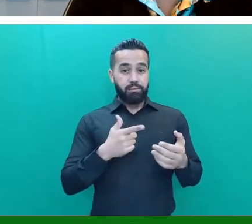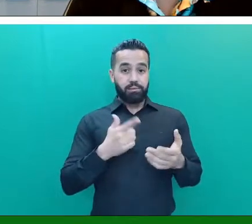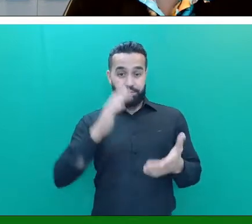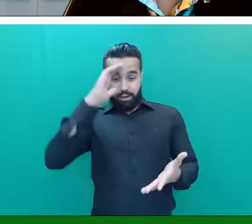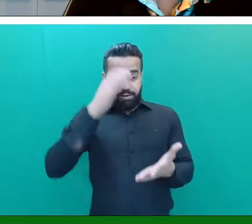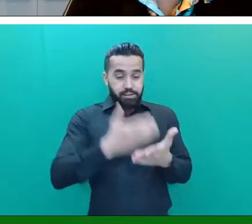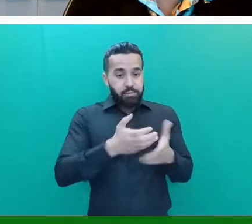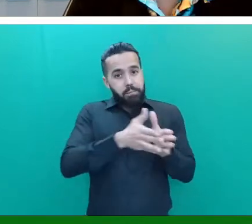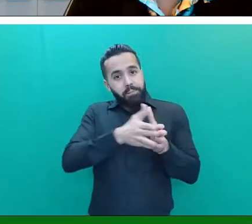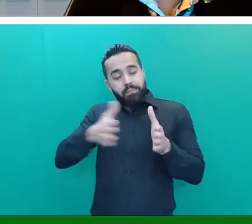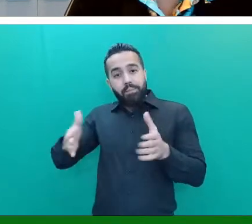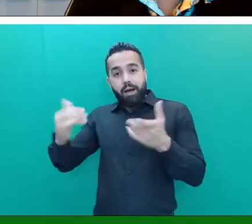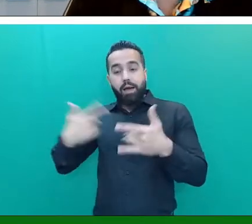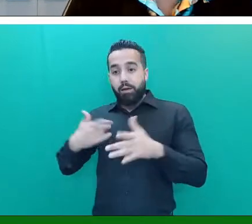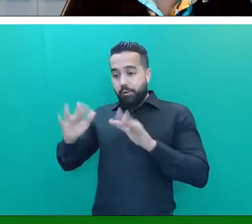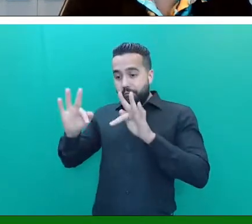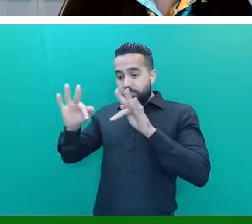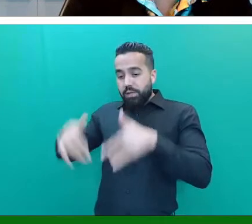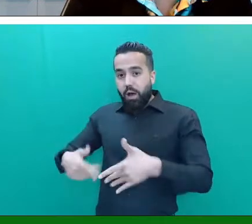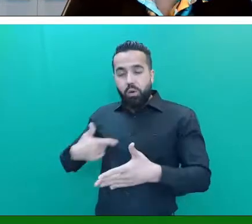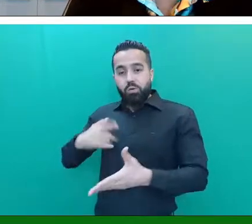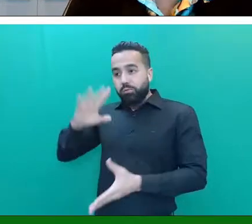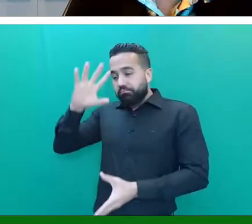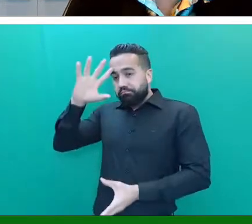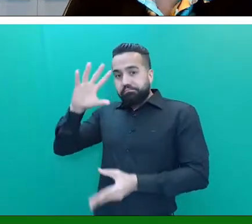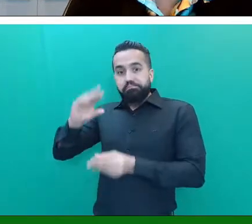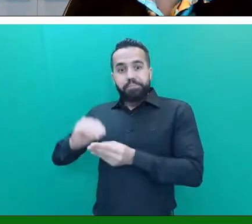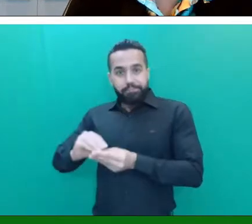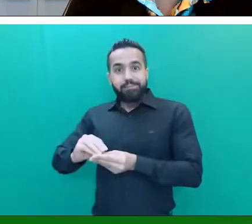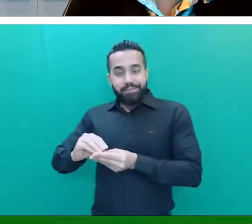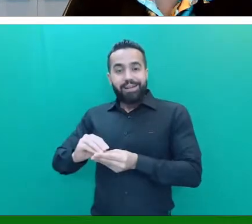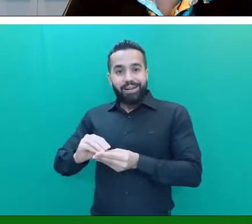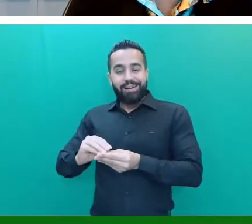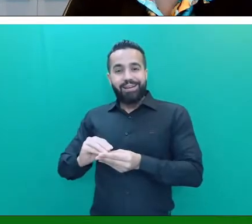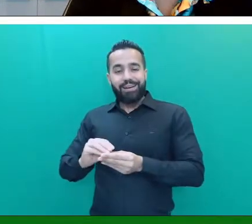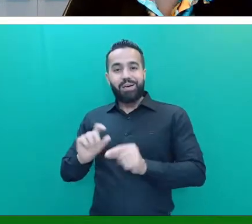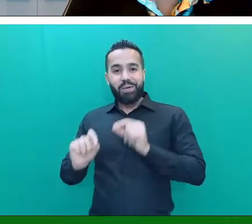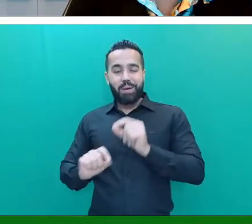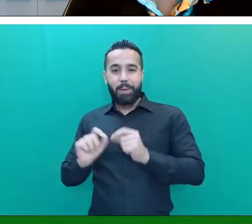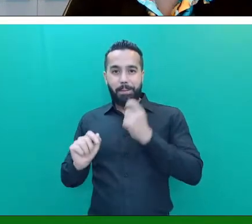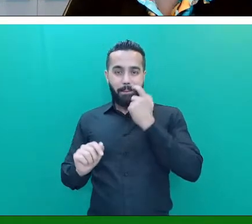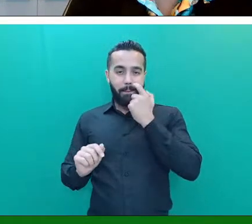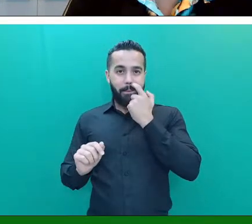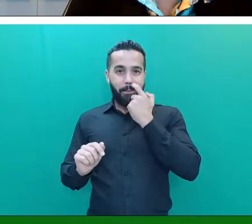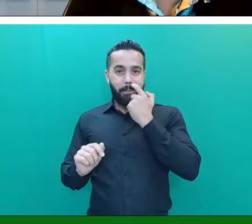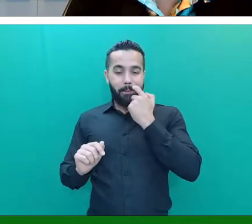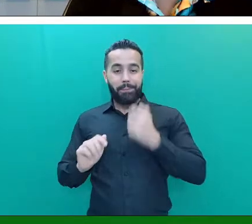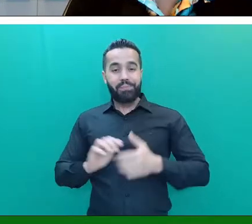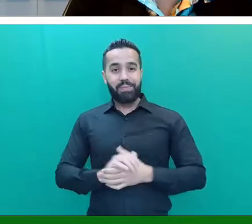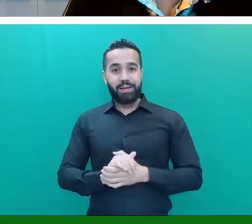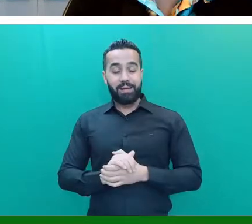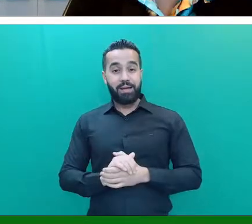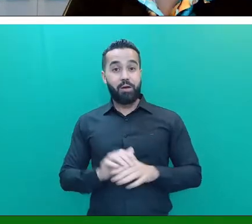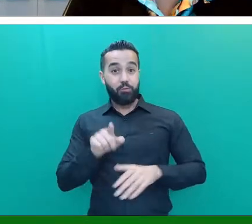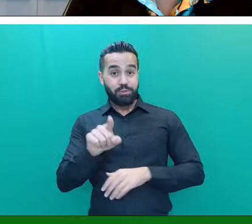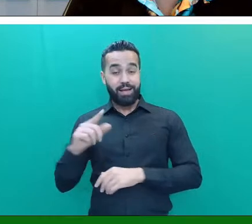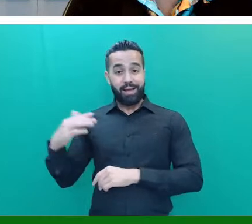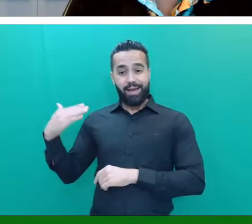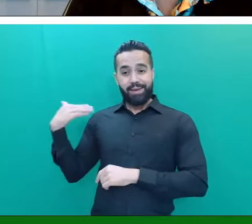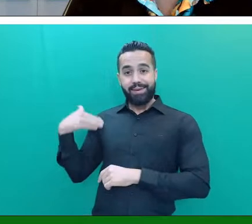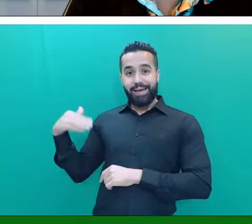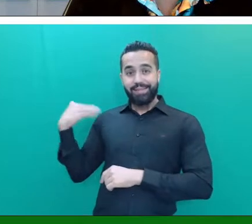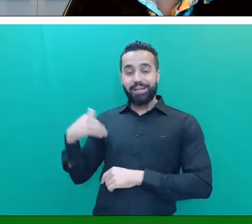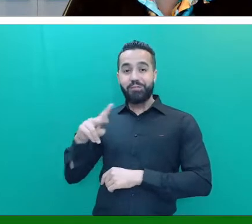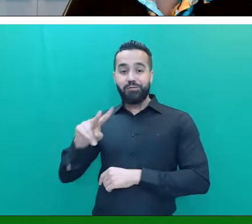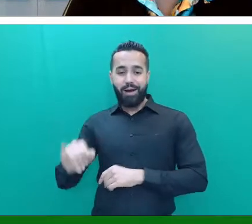também você vai me desarmando, porque eu assinalo umas coisinhas no caderno, ou aqui, mas você já vai desconstruindo